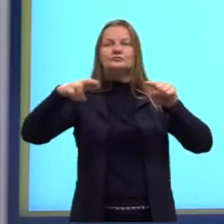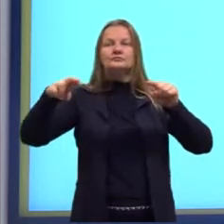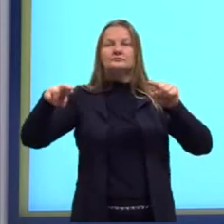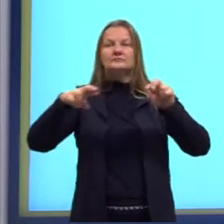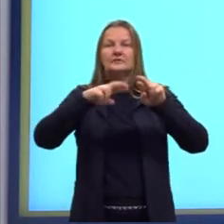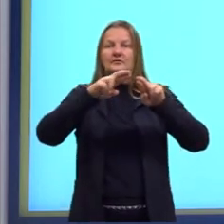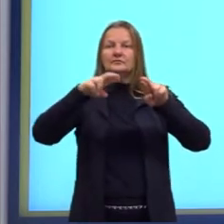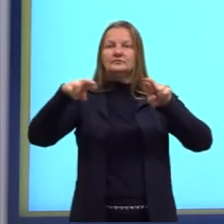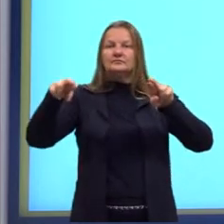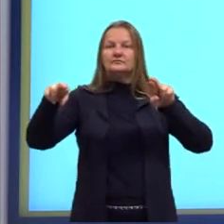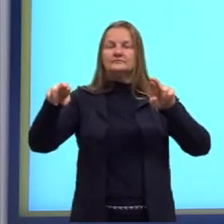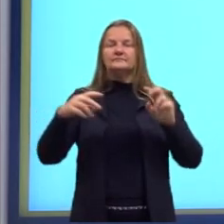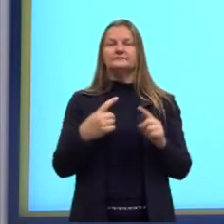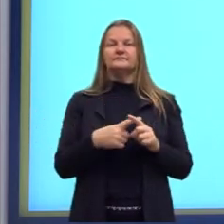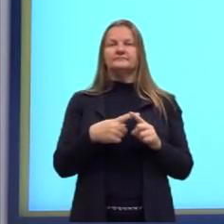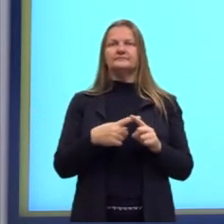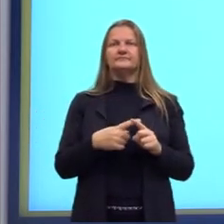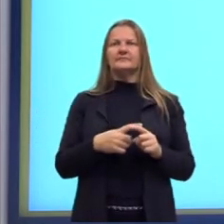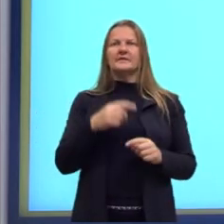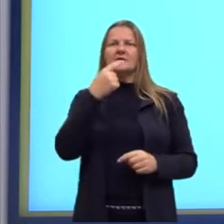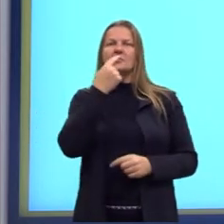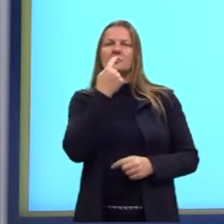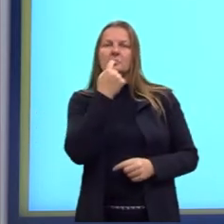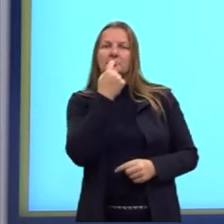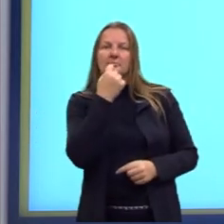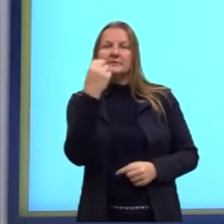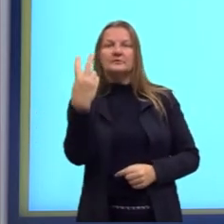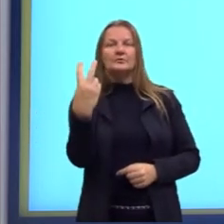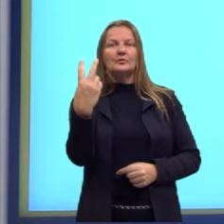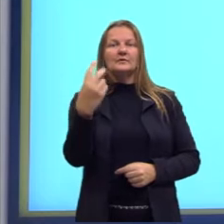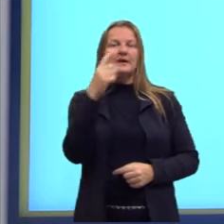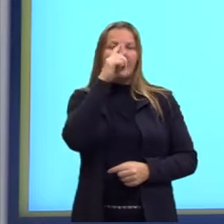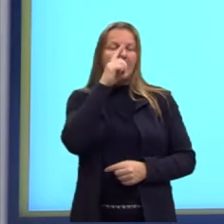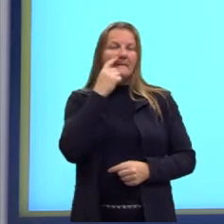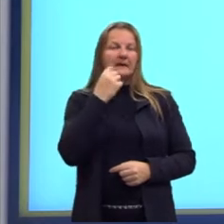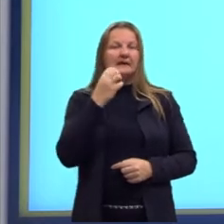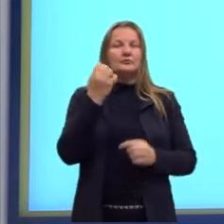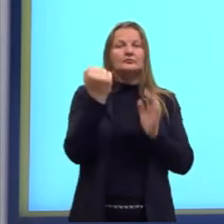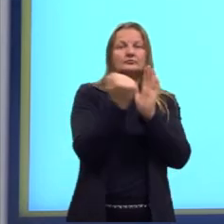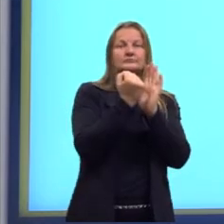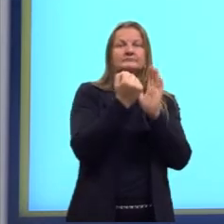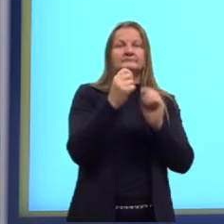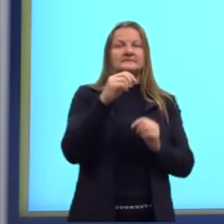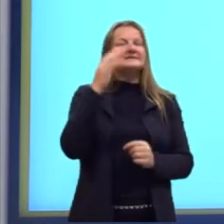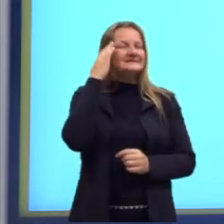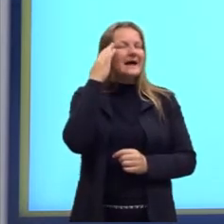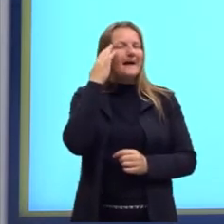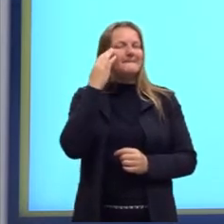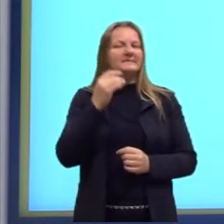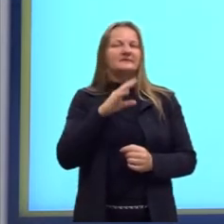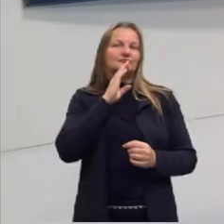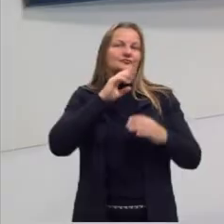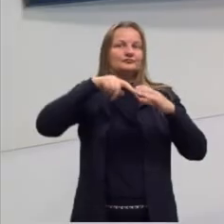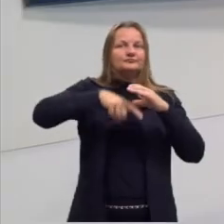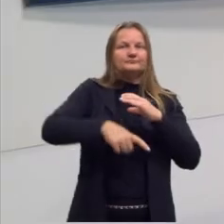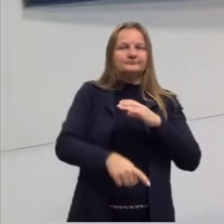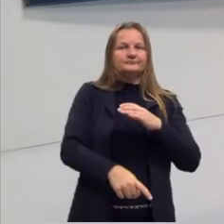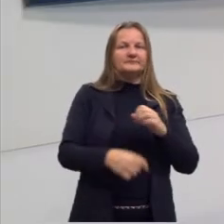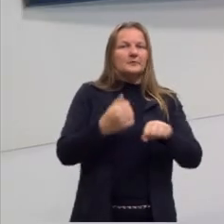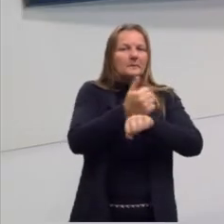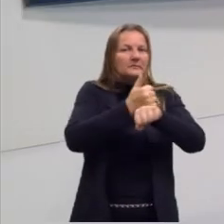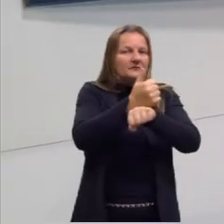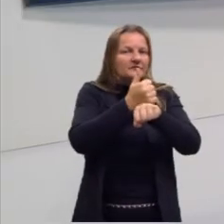prática né acaba sabendo né o vermelho é dois é o amarelo é tanto enfim tá Então pessoal